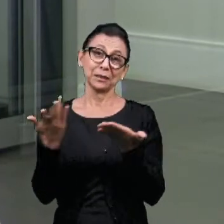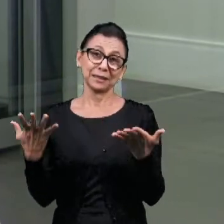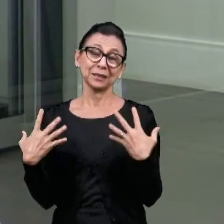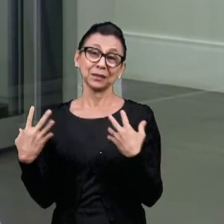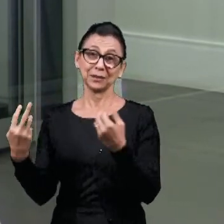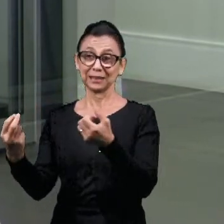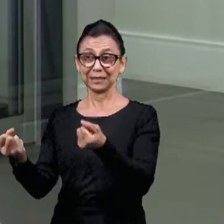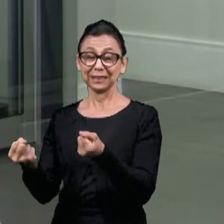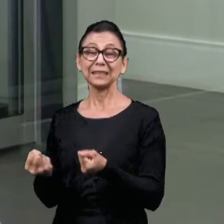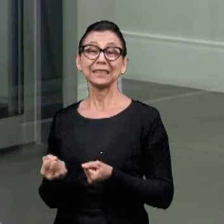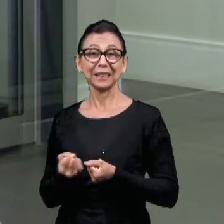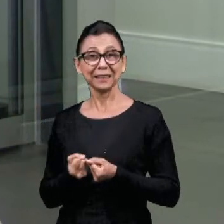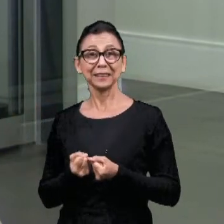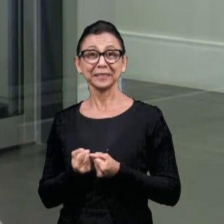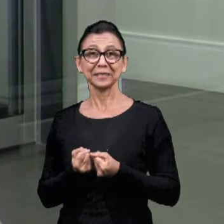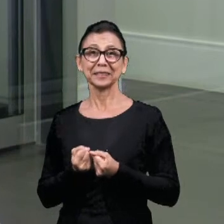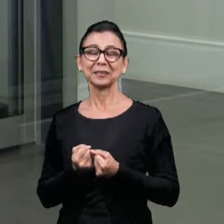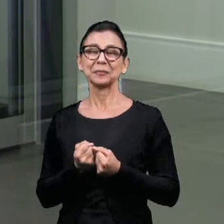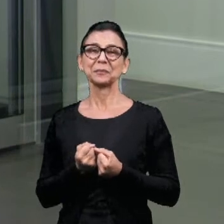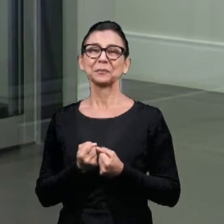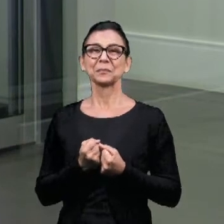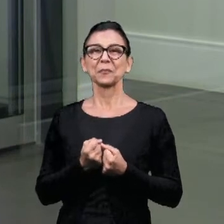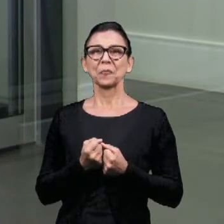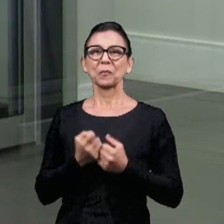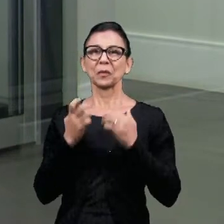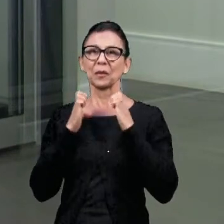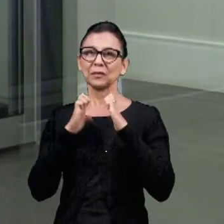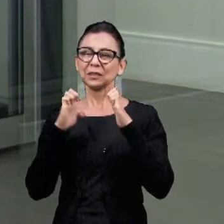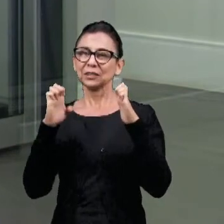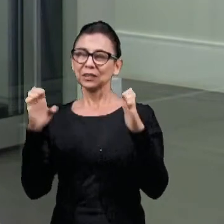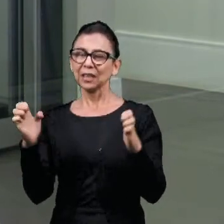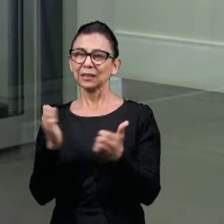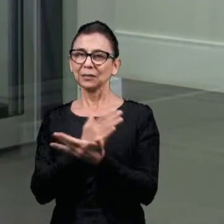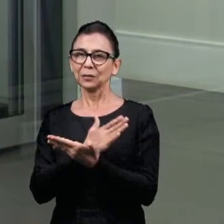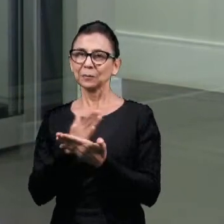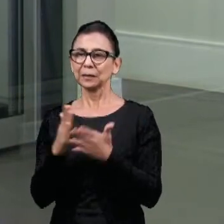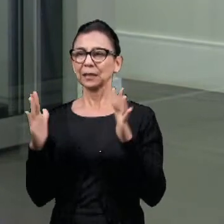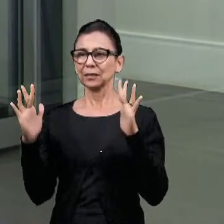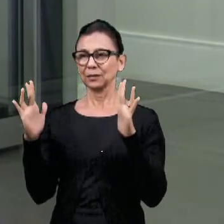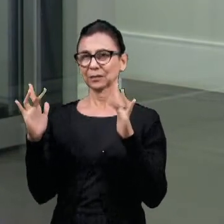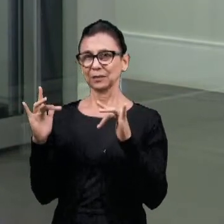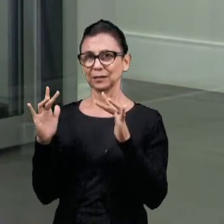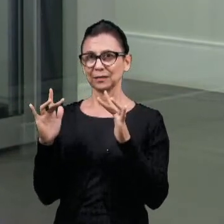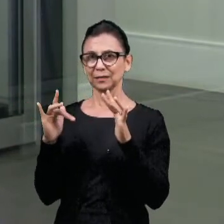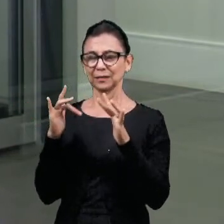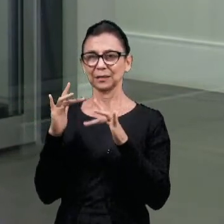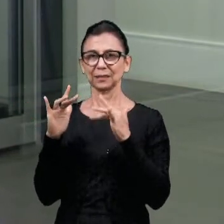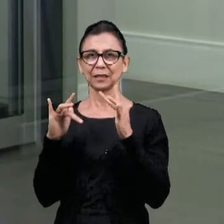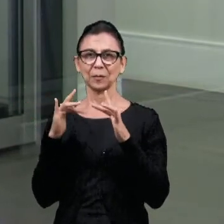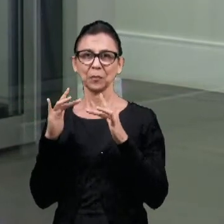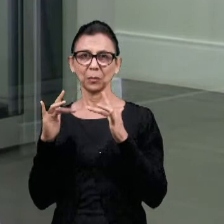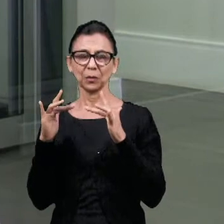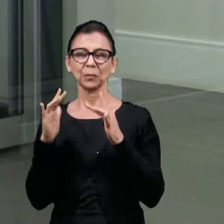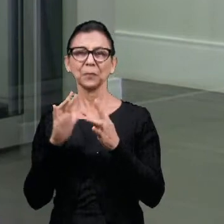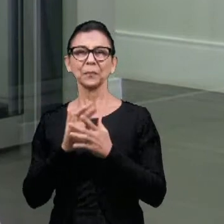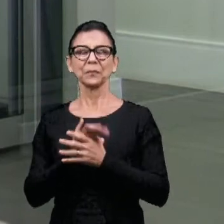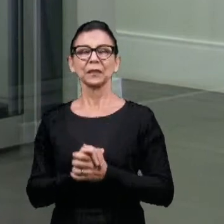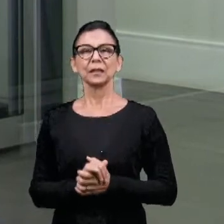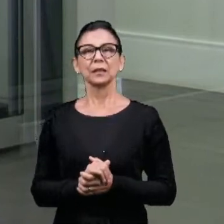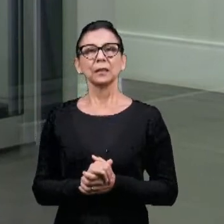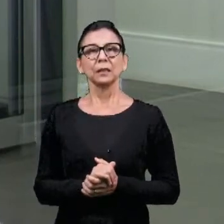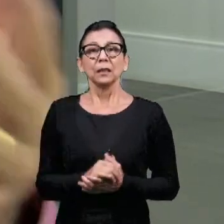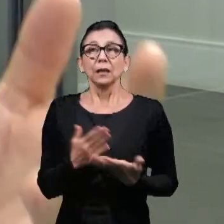43 anos, né? E eu acabei vivendo uma grande experiência com o Senhor, porque